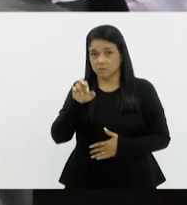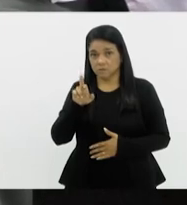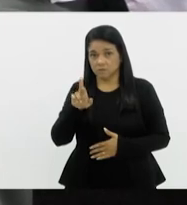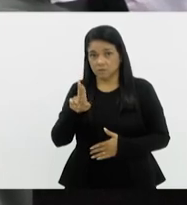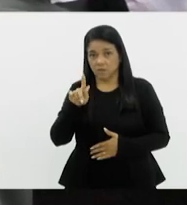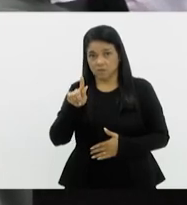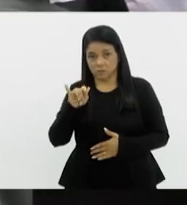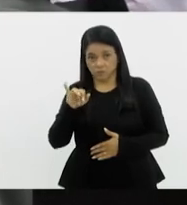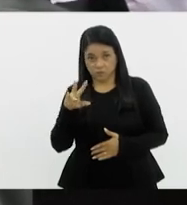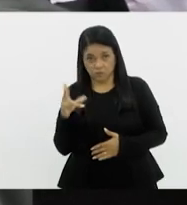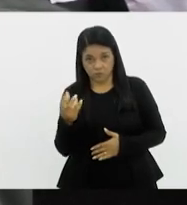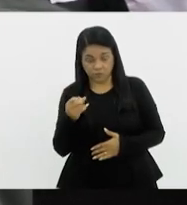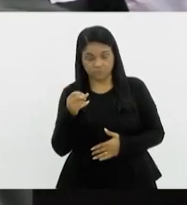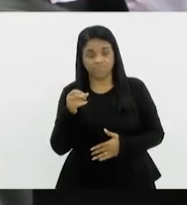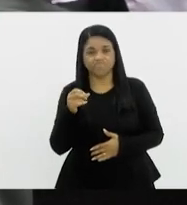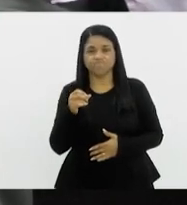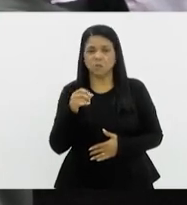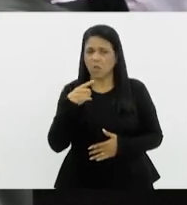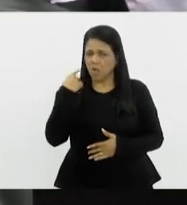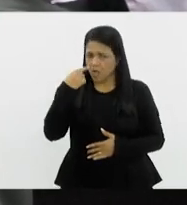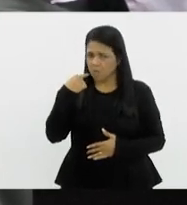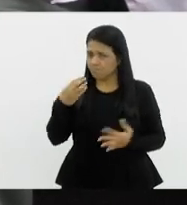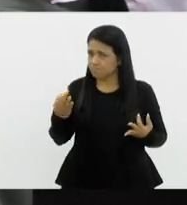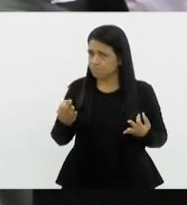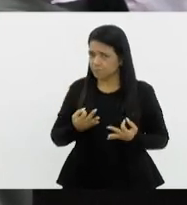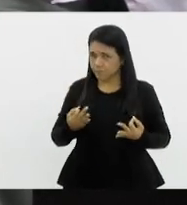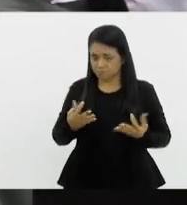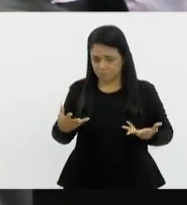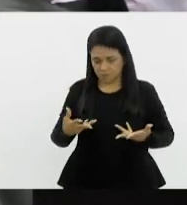seguramente é um hábil advogado.